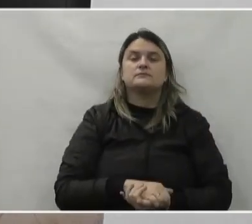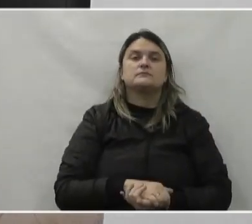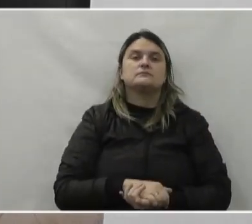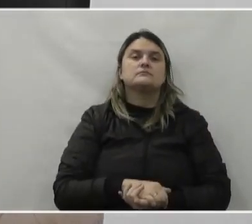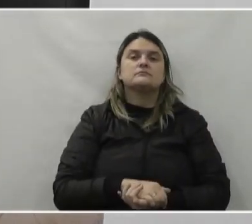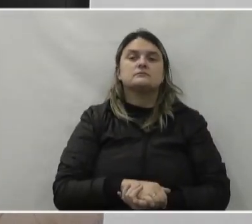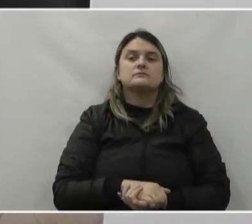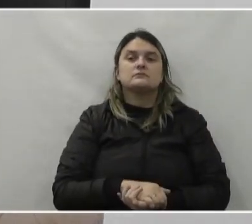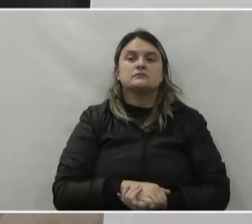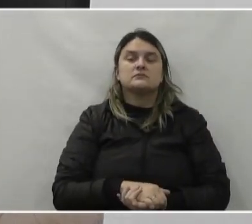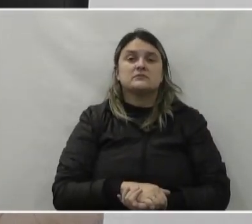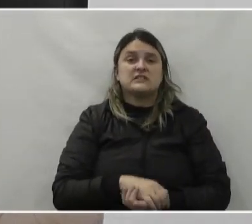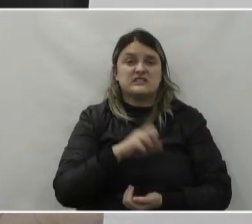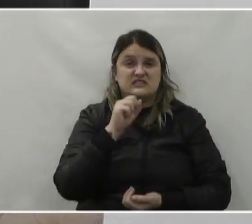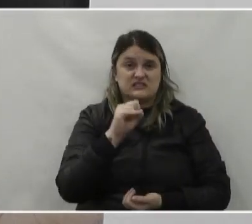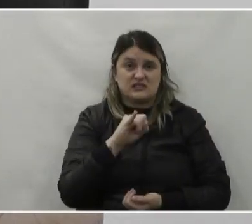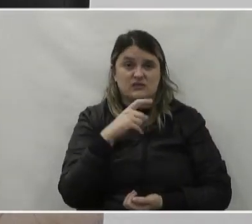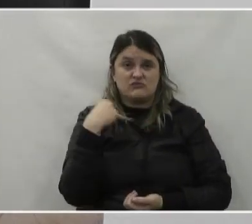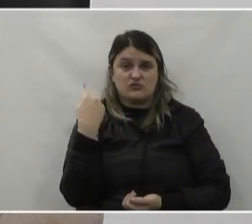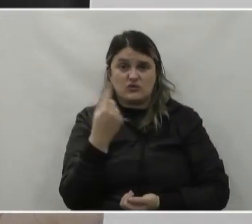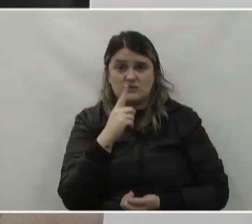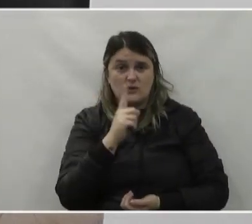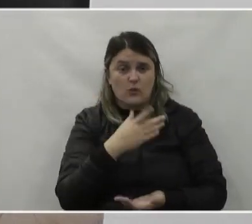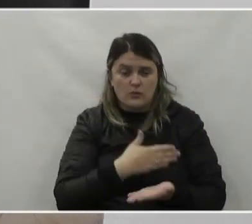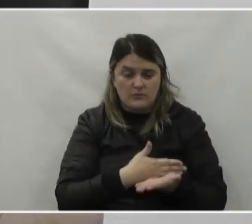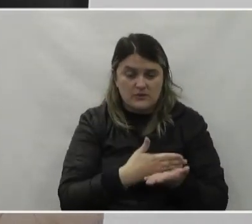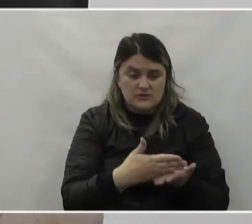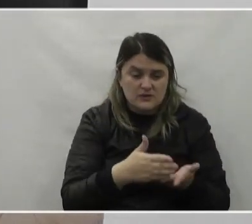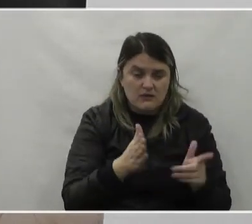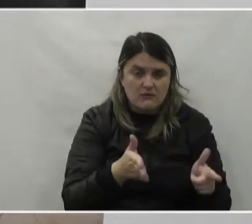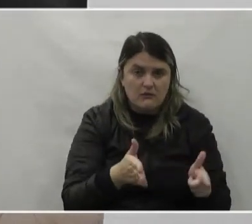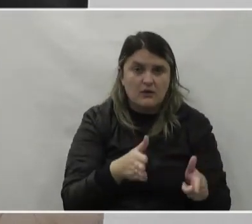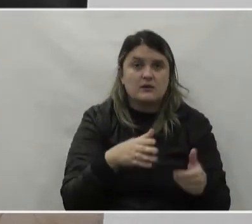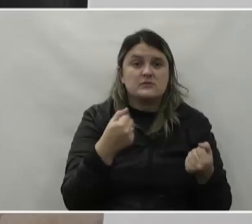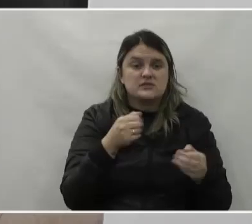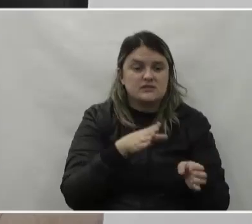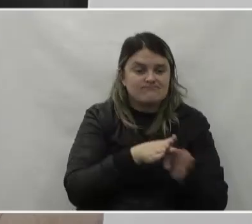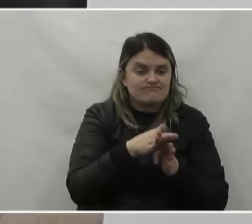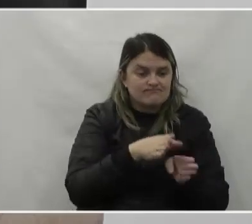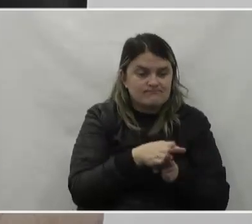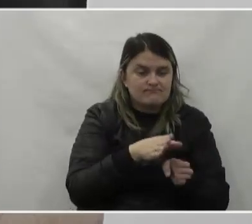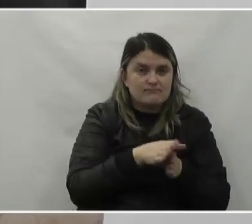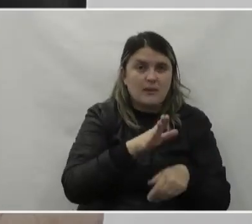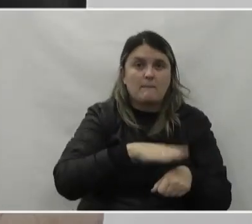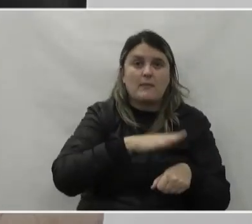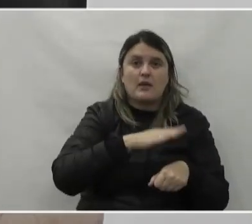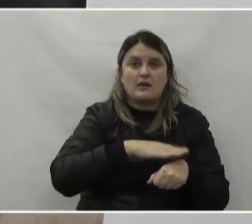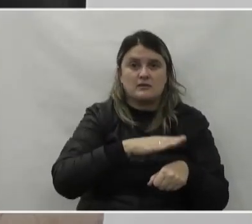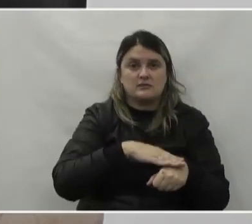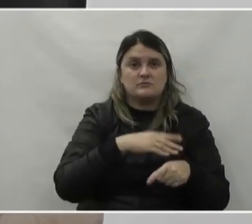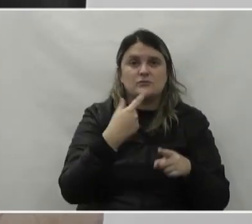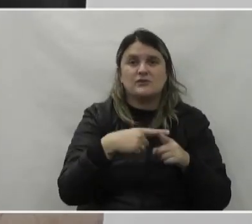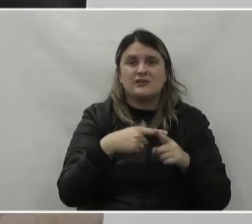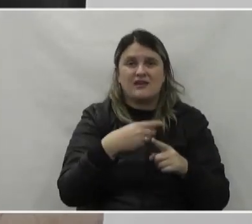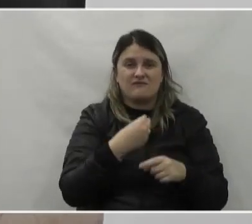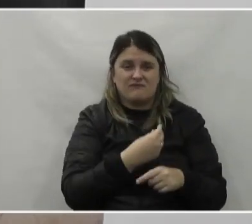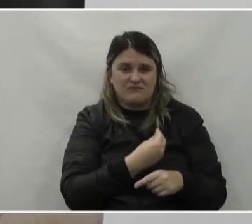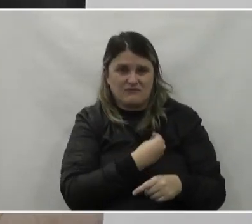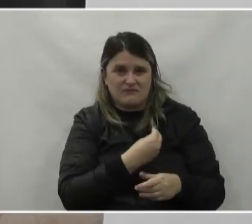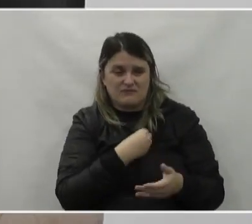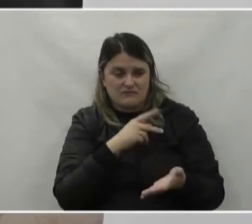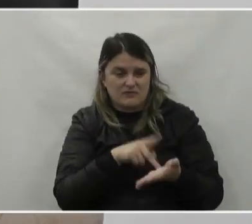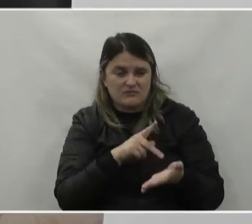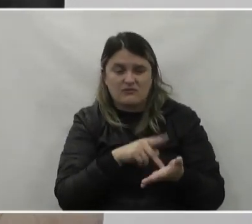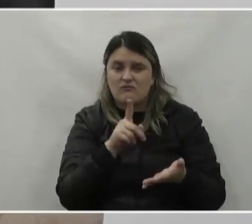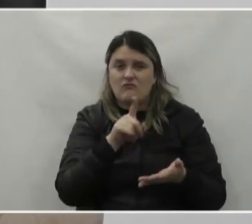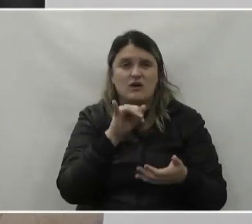espécies. E se a gente não der o primeiro passo, que seja com a conscientização, a nossa realidade não vai mudar. Até venho